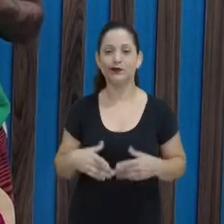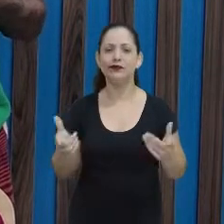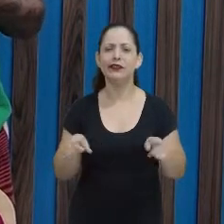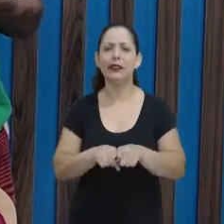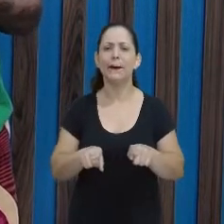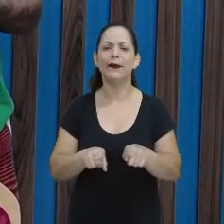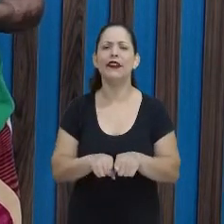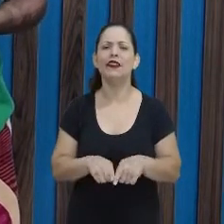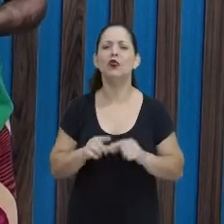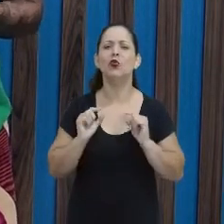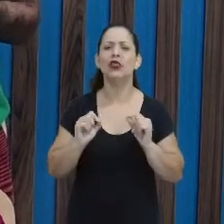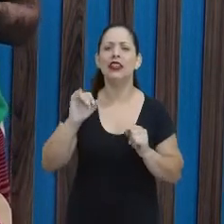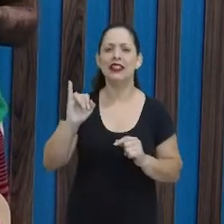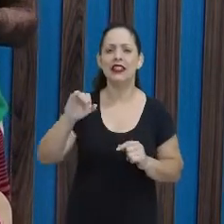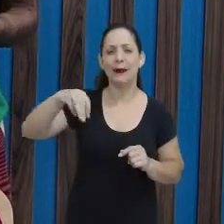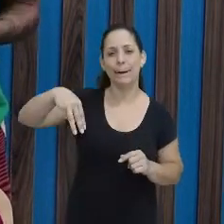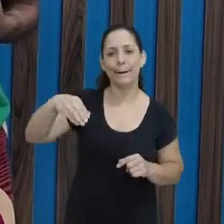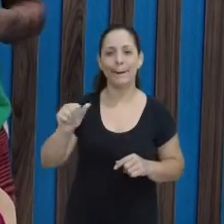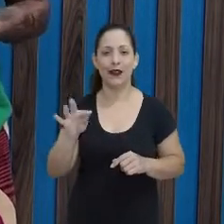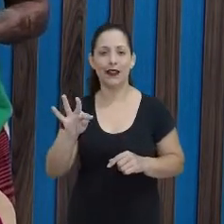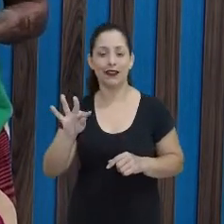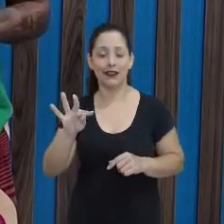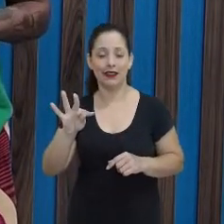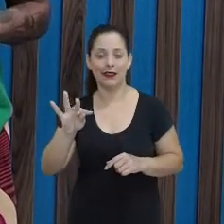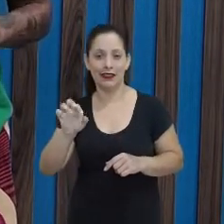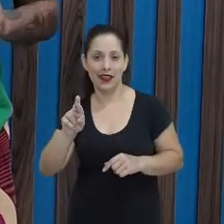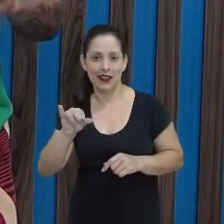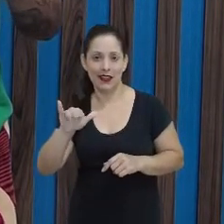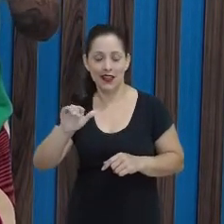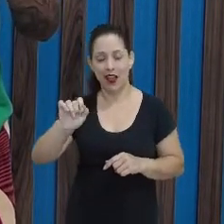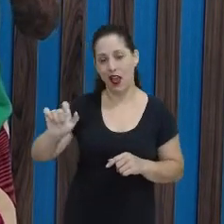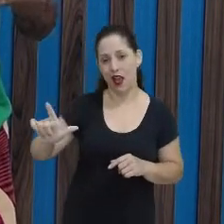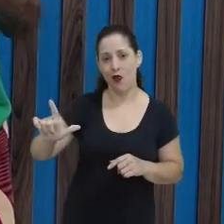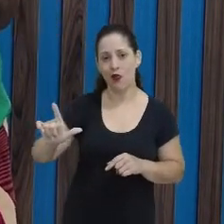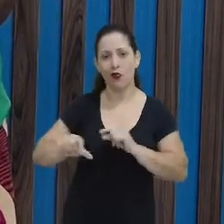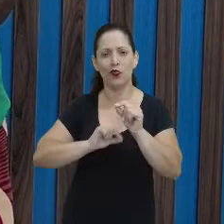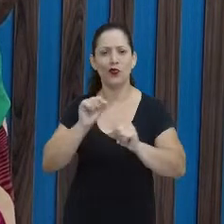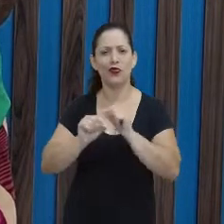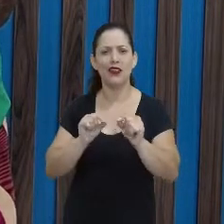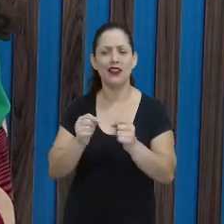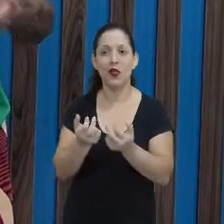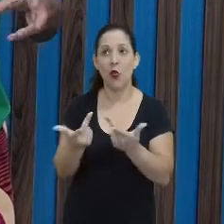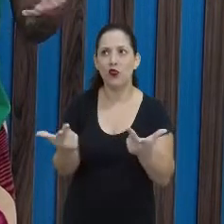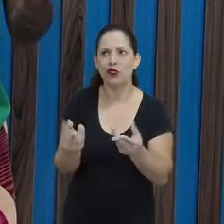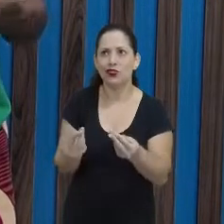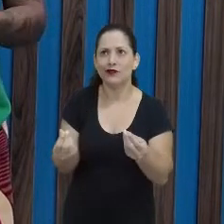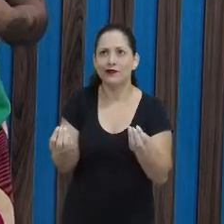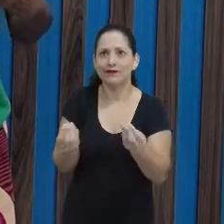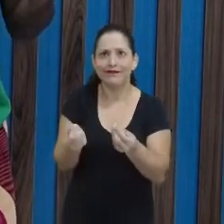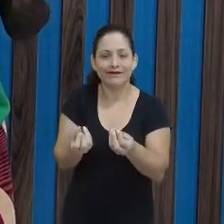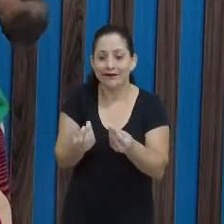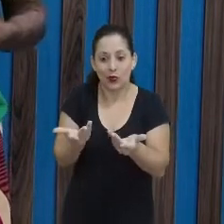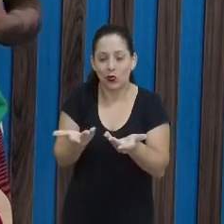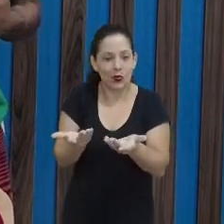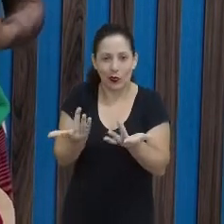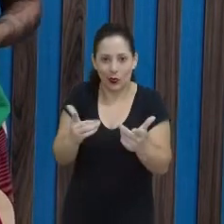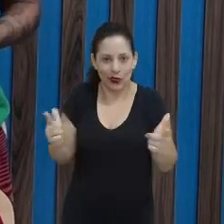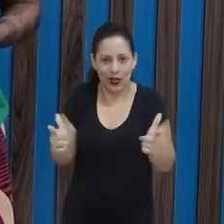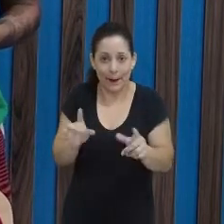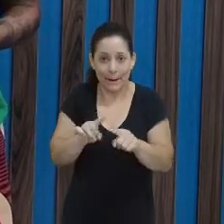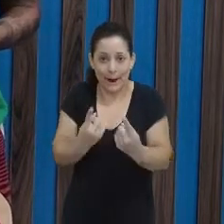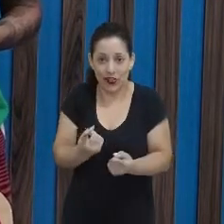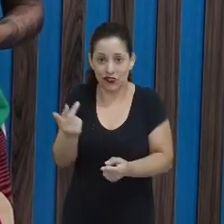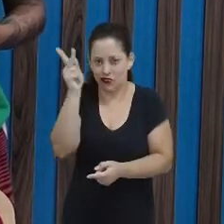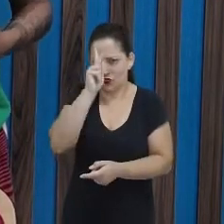povo, as danças, os trabalhos. Então, isso é imaterial, não é uma coisa palpável, é algo que, assim, está na